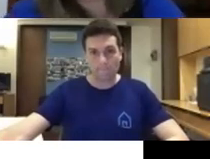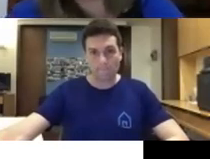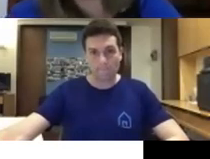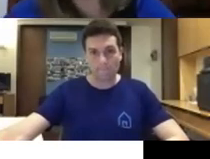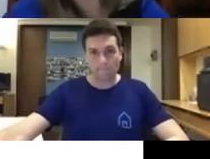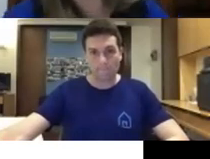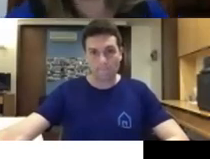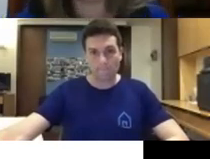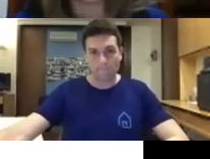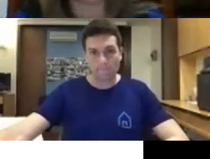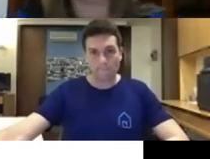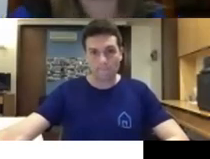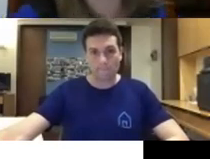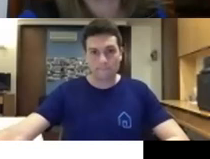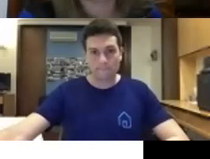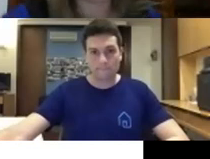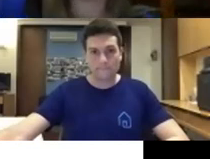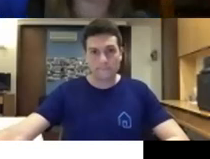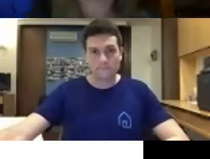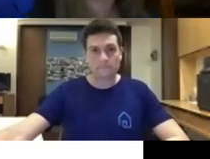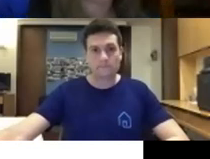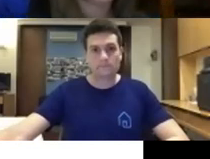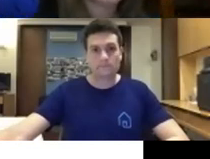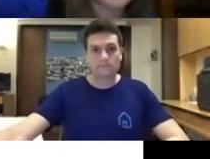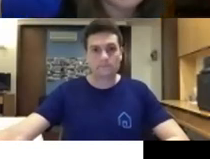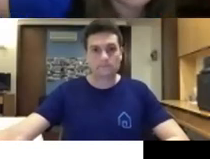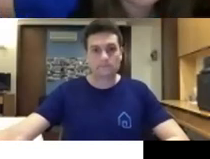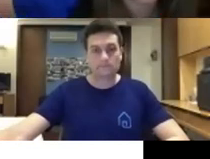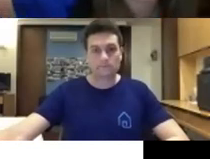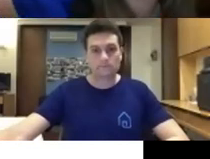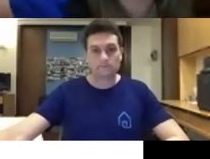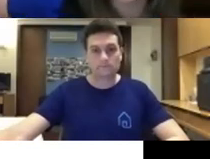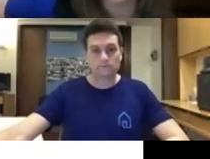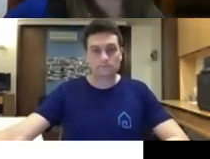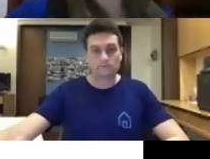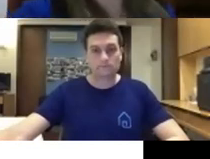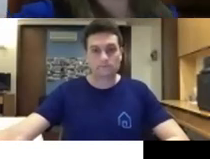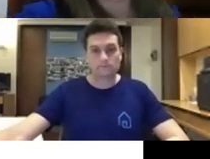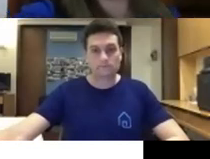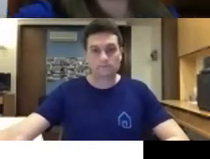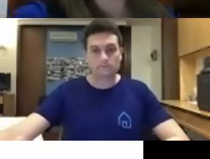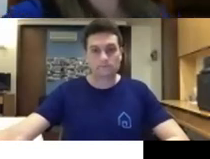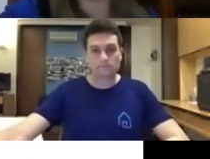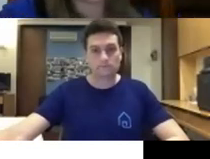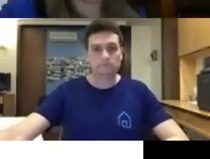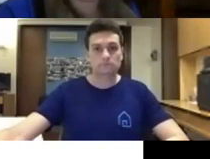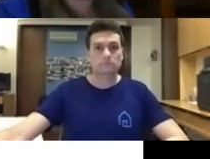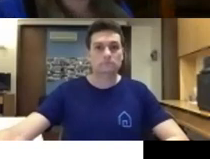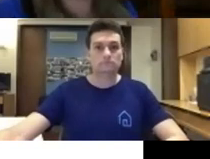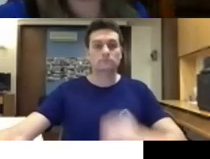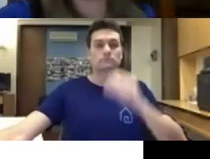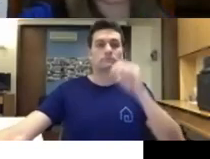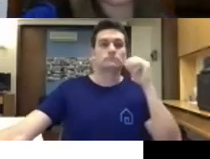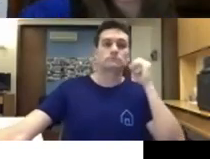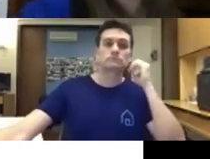Vanessa. Já. Na verdade, é um pouquinho mais raro esses estudos assim do